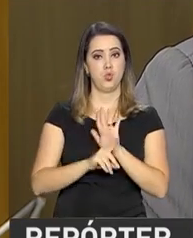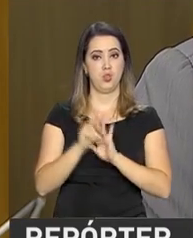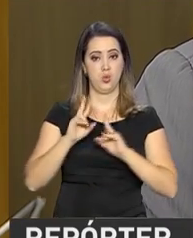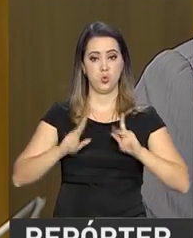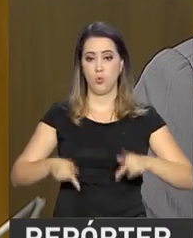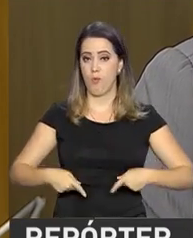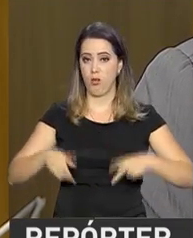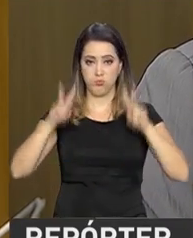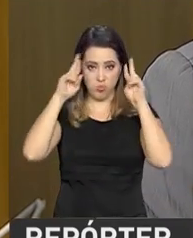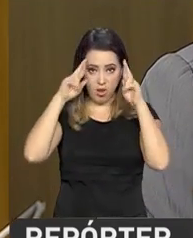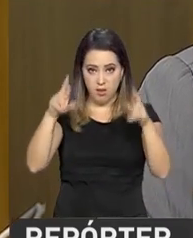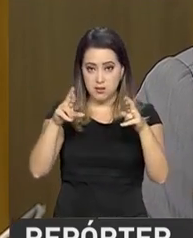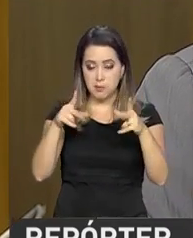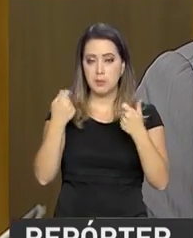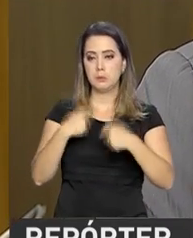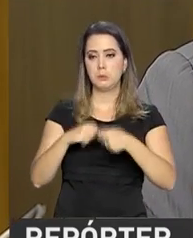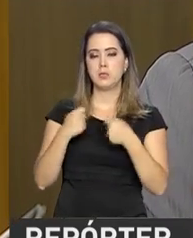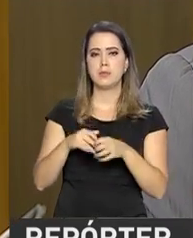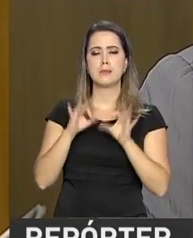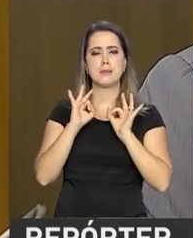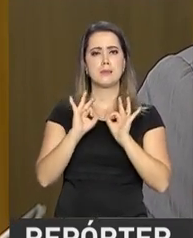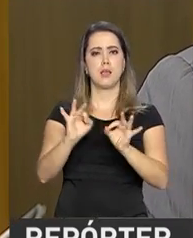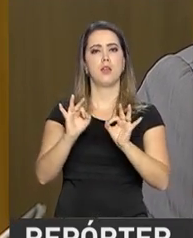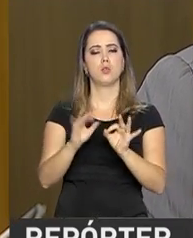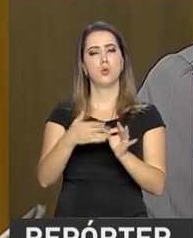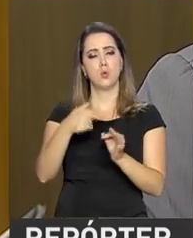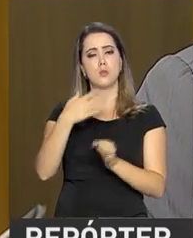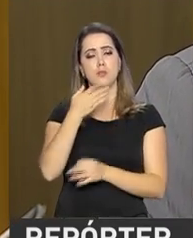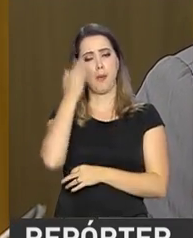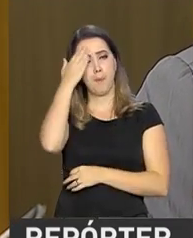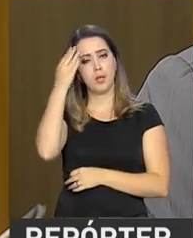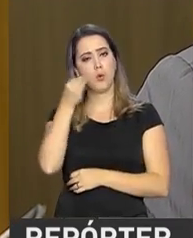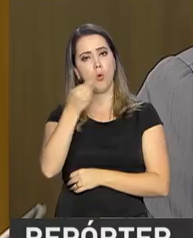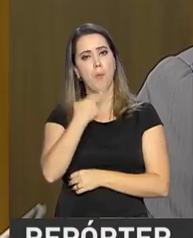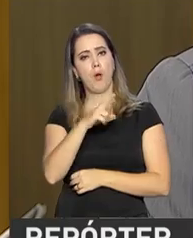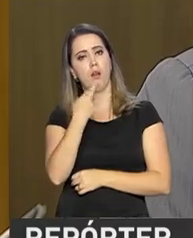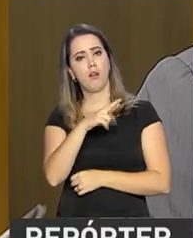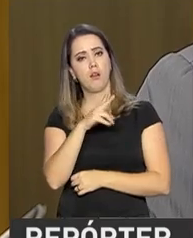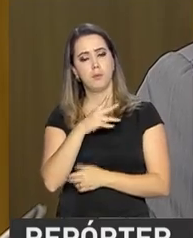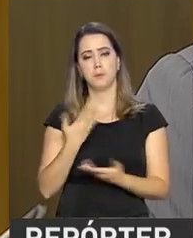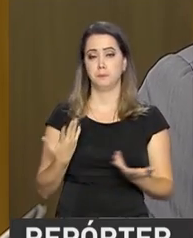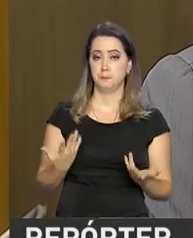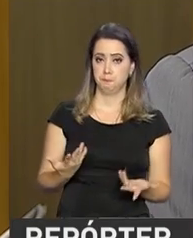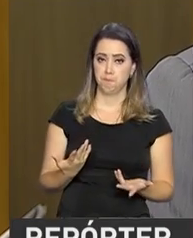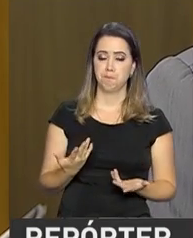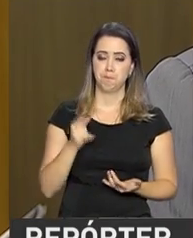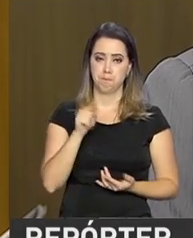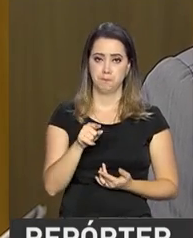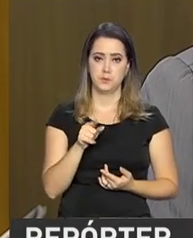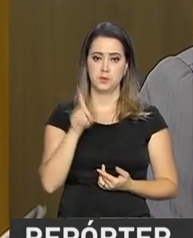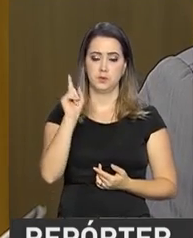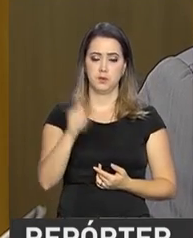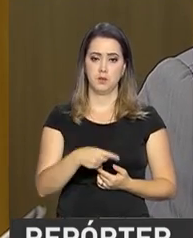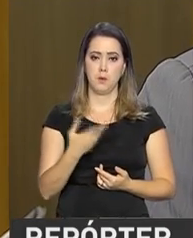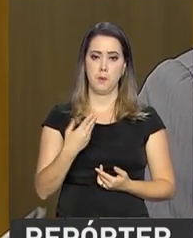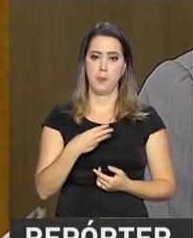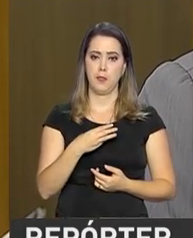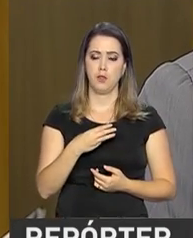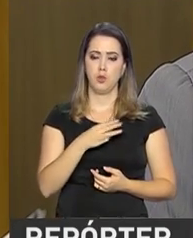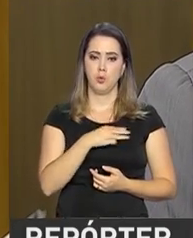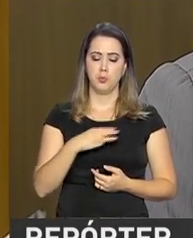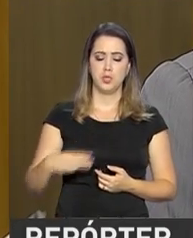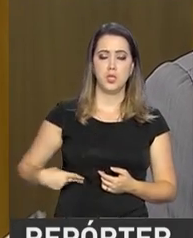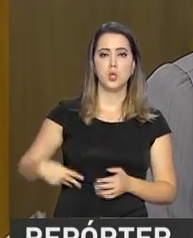um mecanismo efetivo e permanente durante toda a intervenção o tratamento é do ministro gustavo